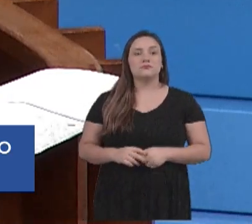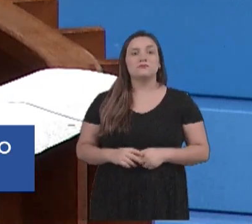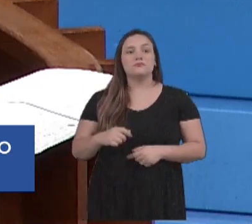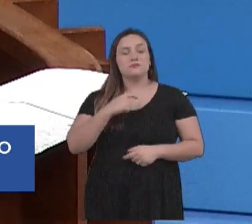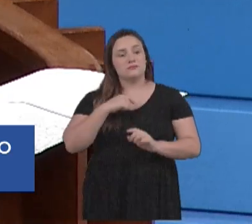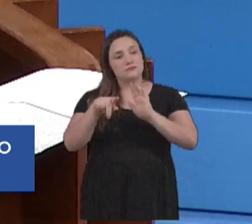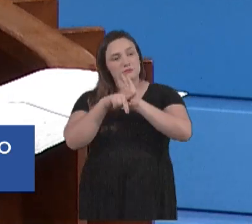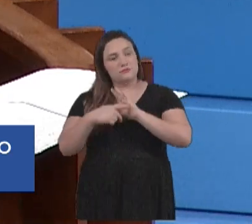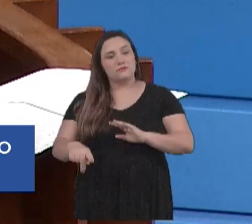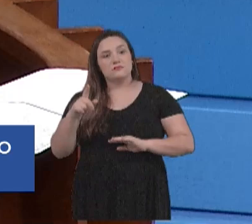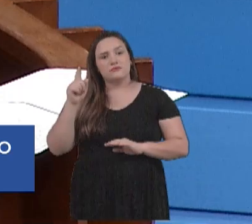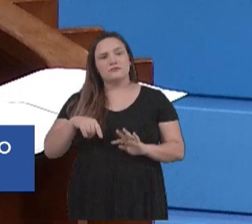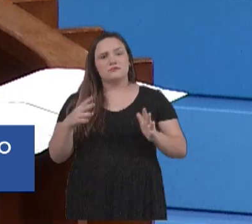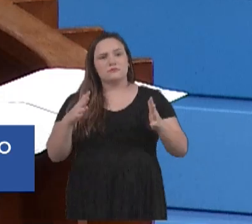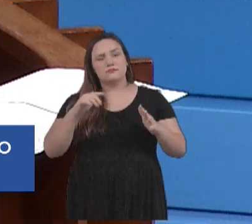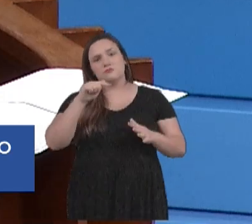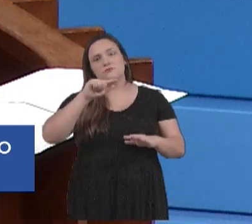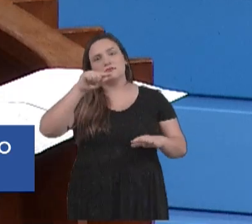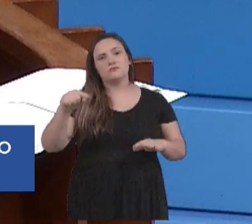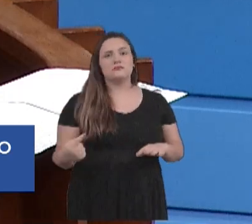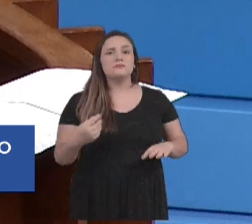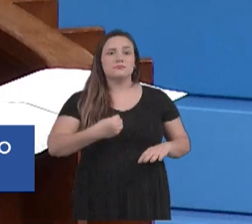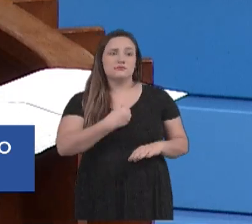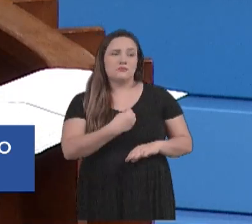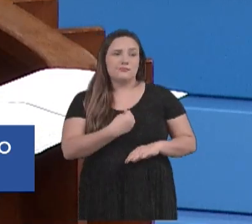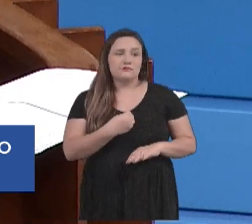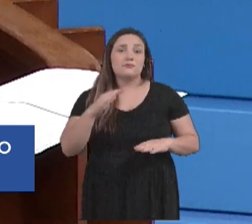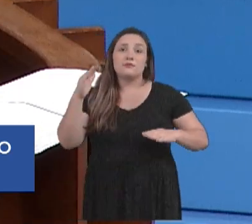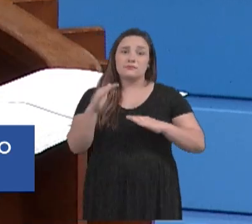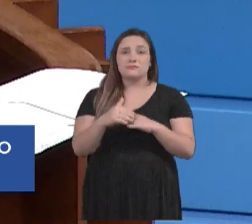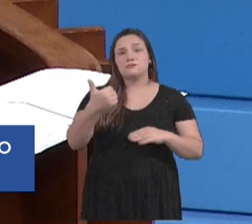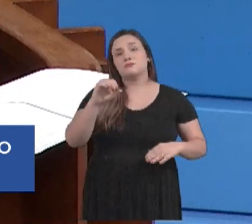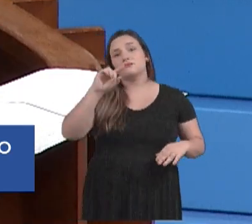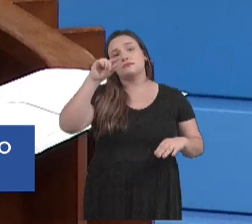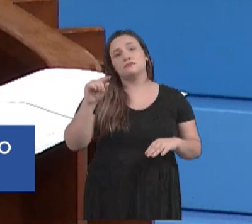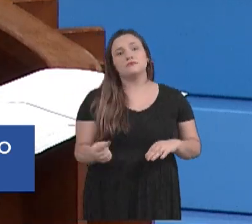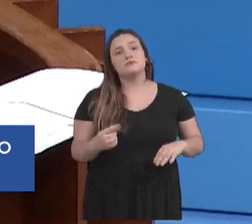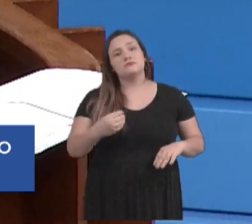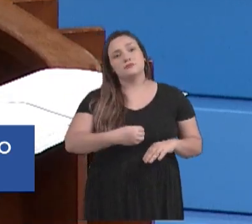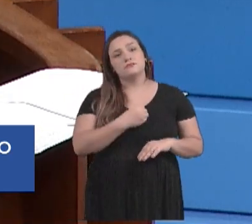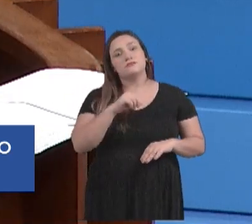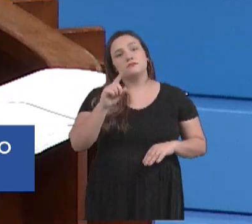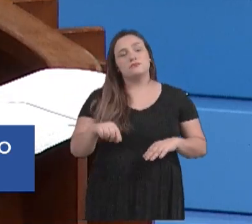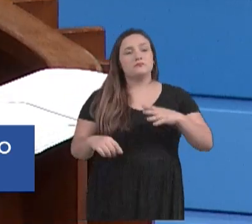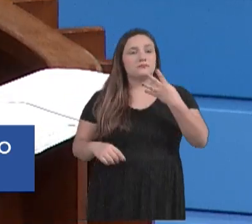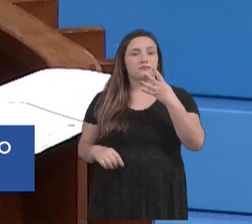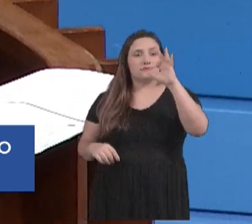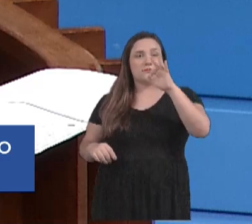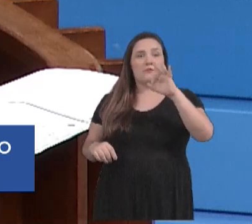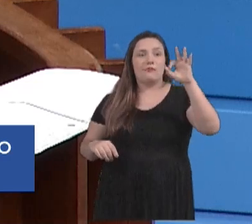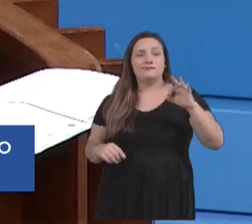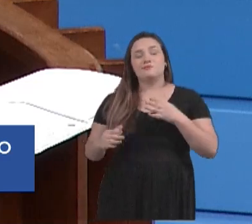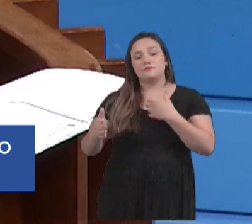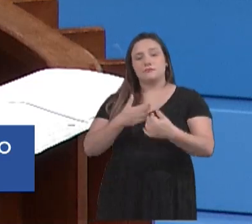vidas. Até 10 mil vidas será 4%.